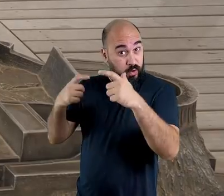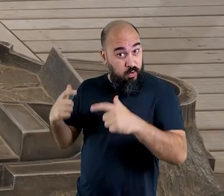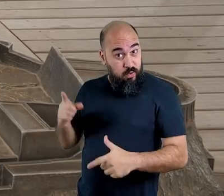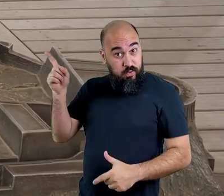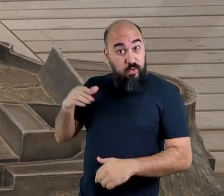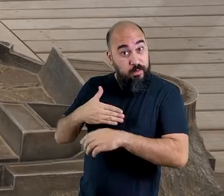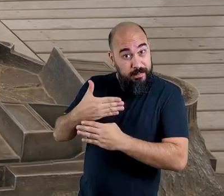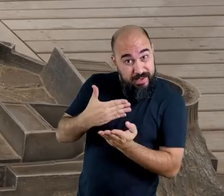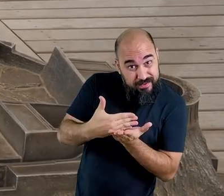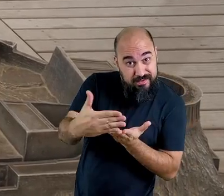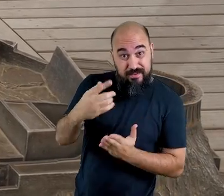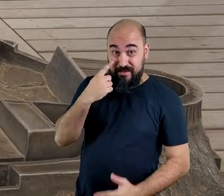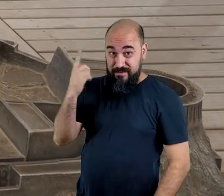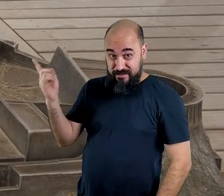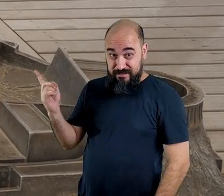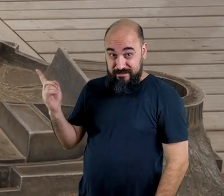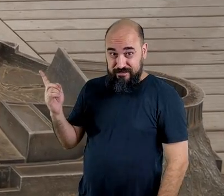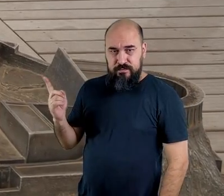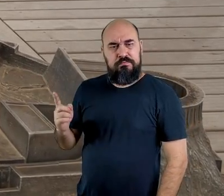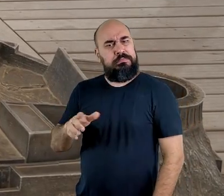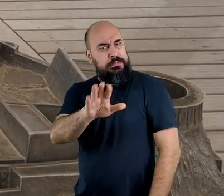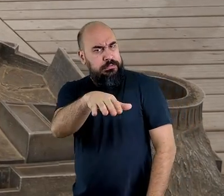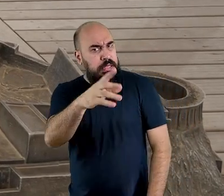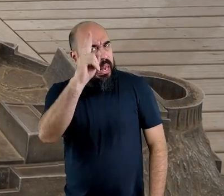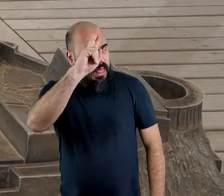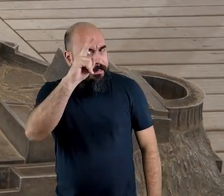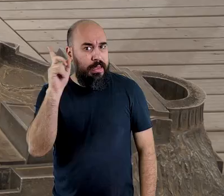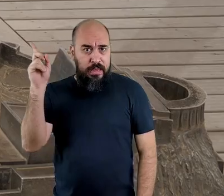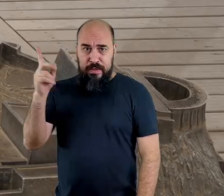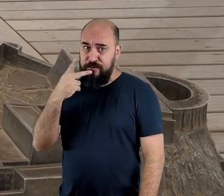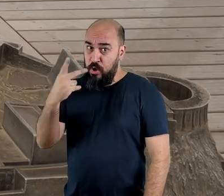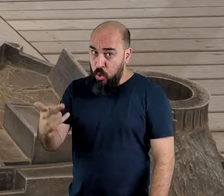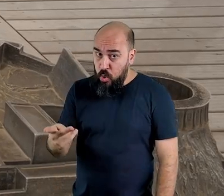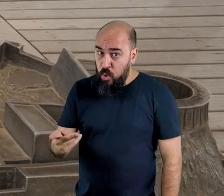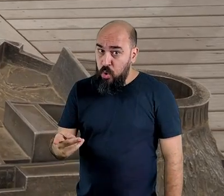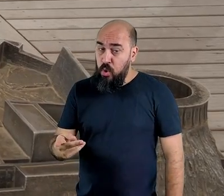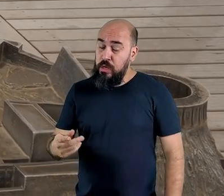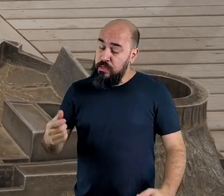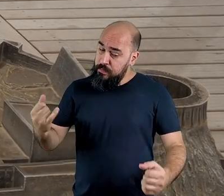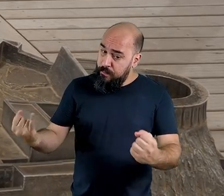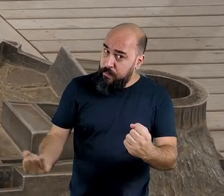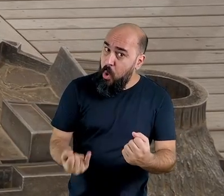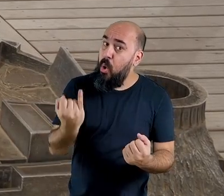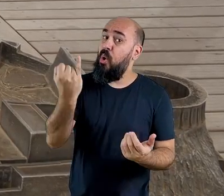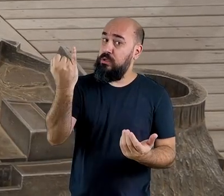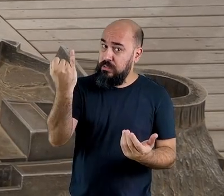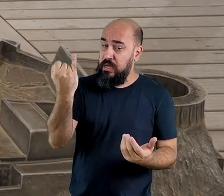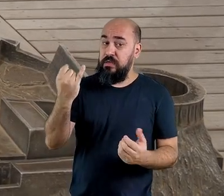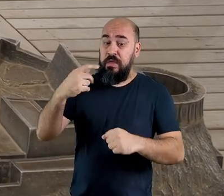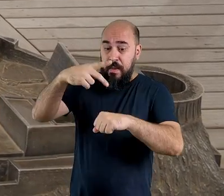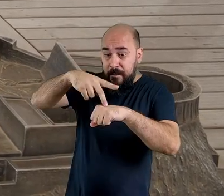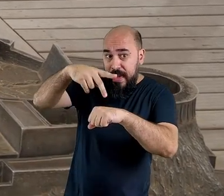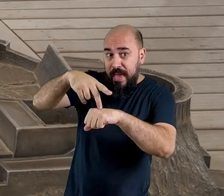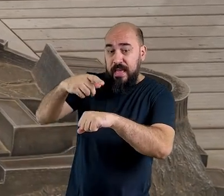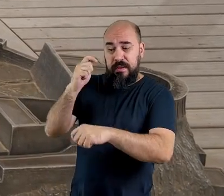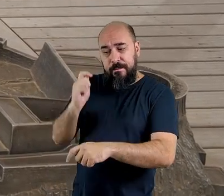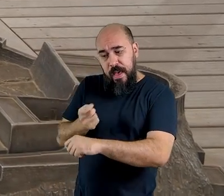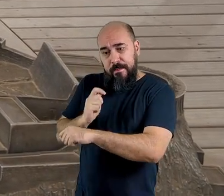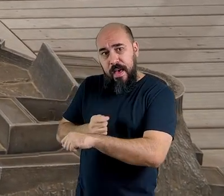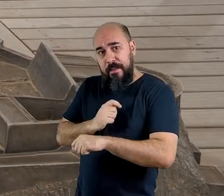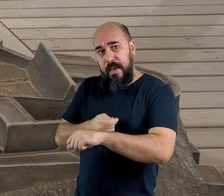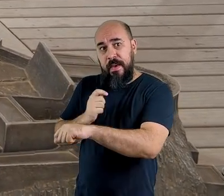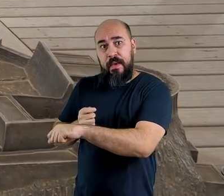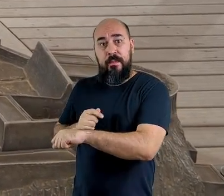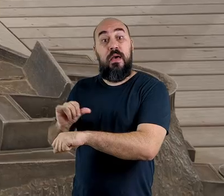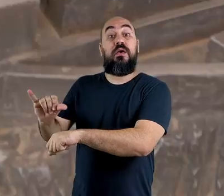o Yehuda disse uma coisa importante, que ao mesmo tempo que fizeram a pedreira para tirar o material de construção para